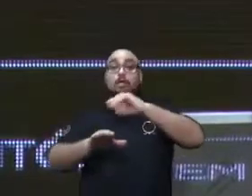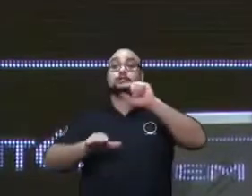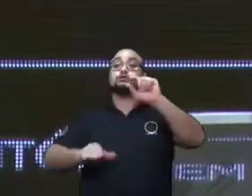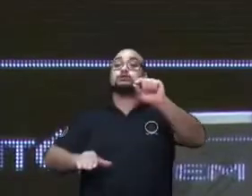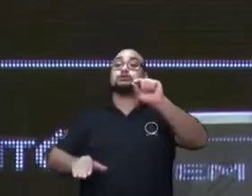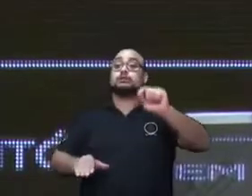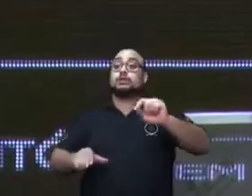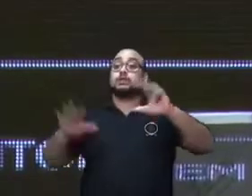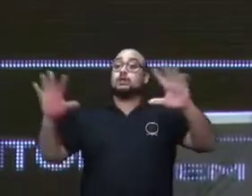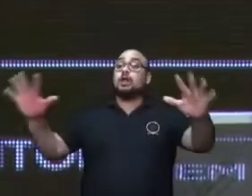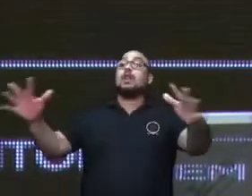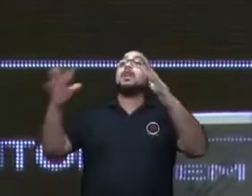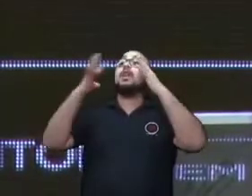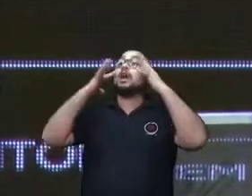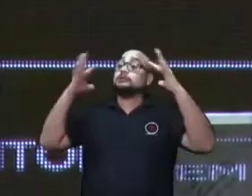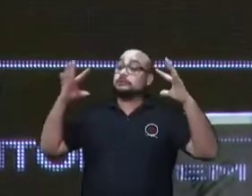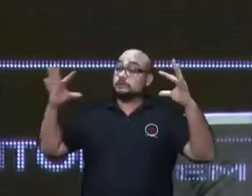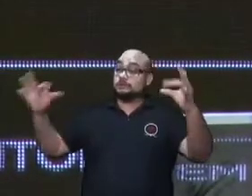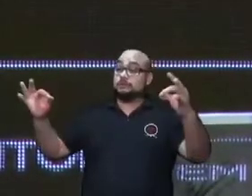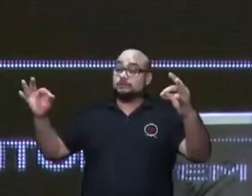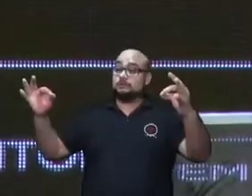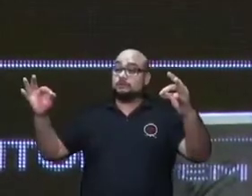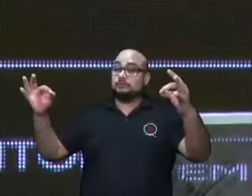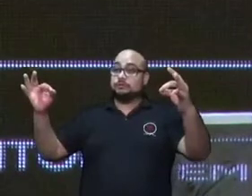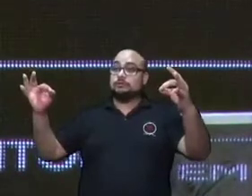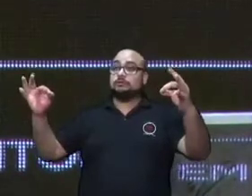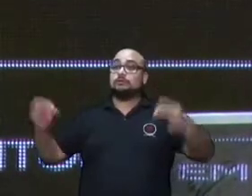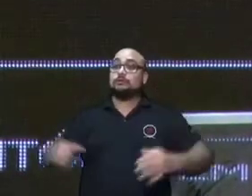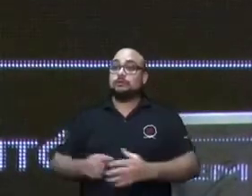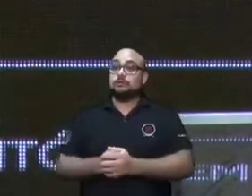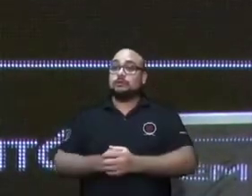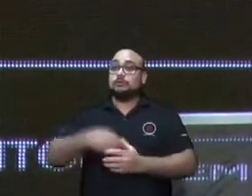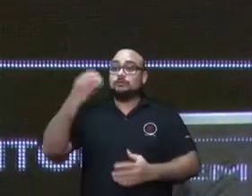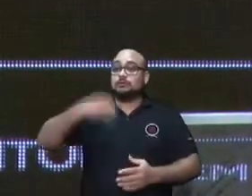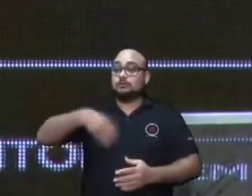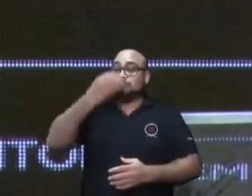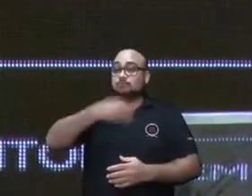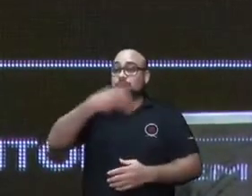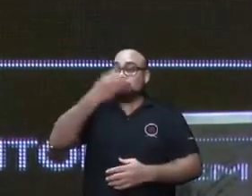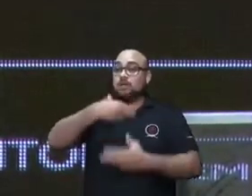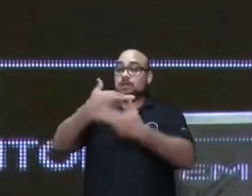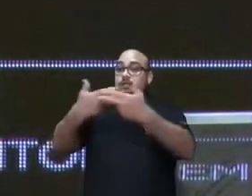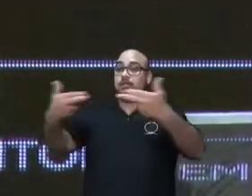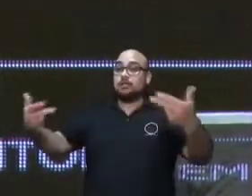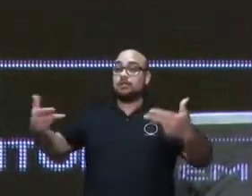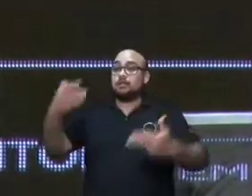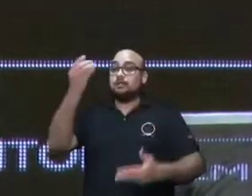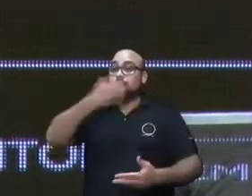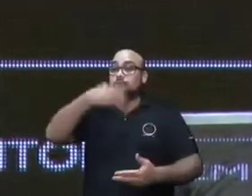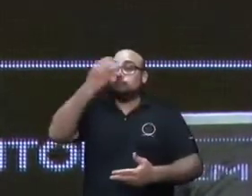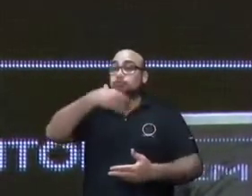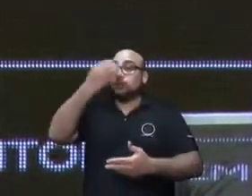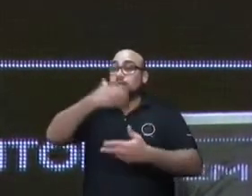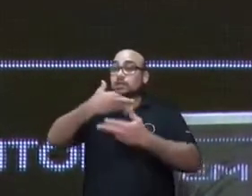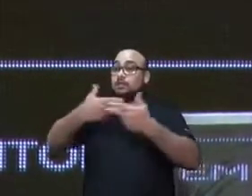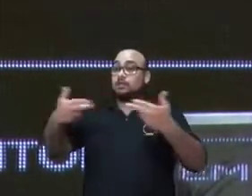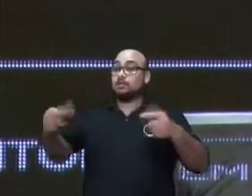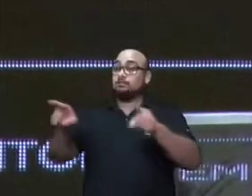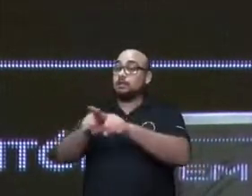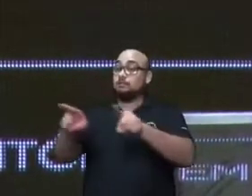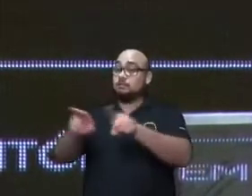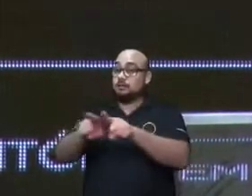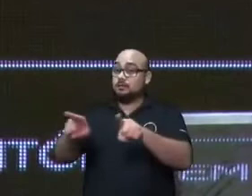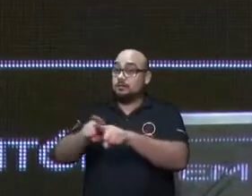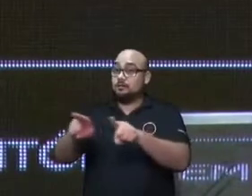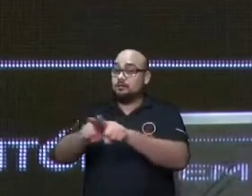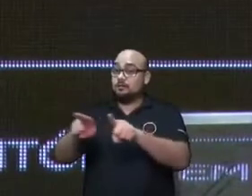Com os mais excelentes frutos do sol e com os mais excelentes